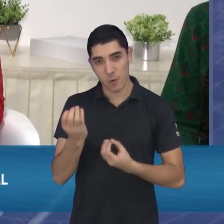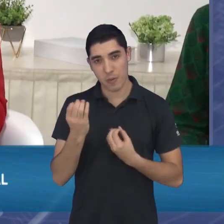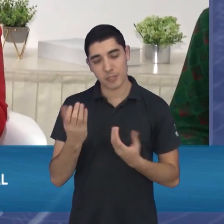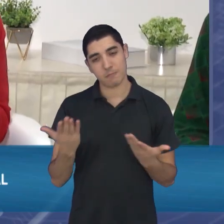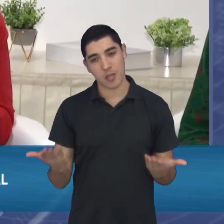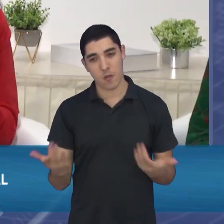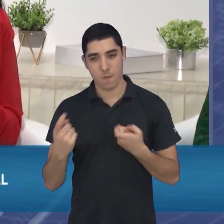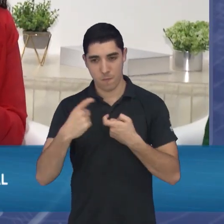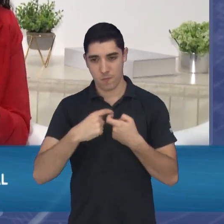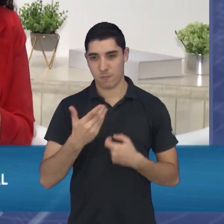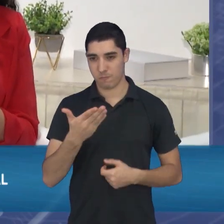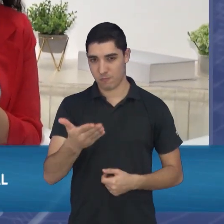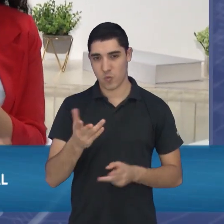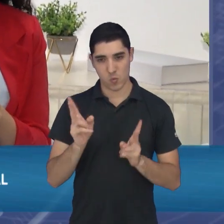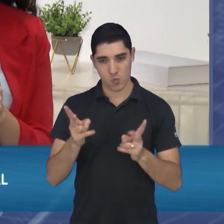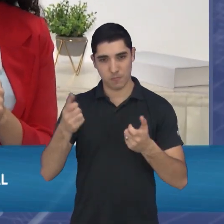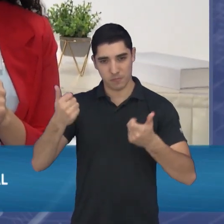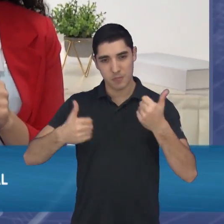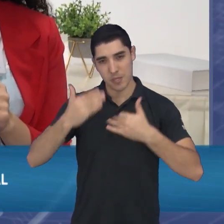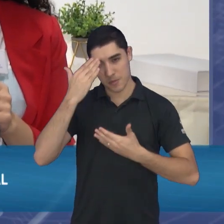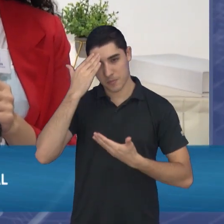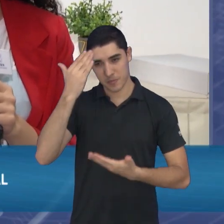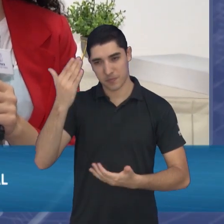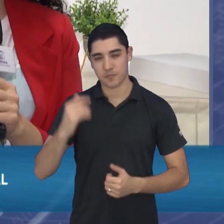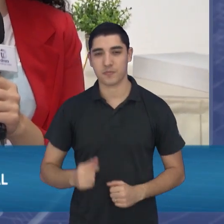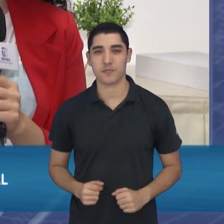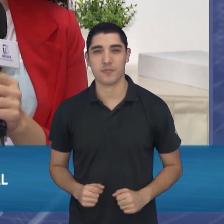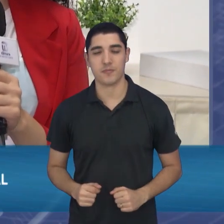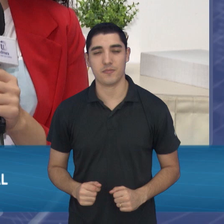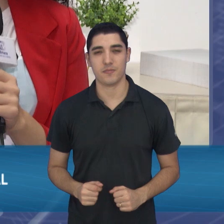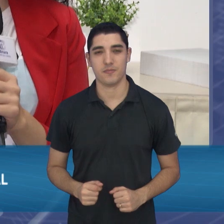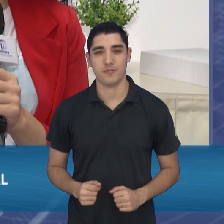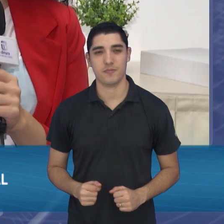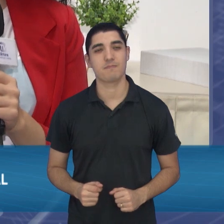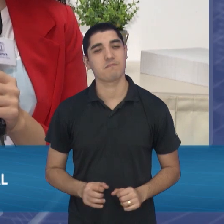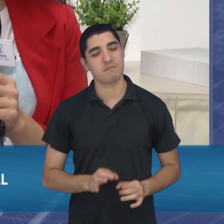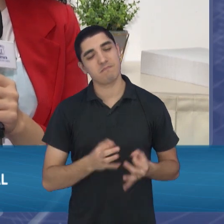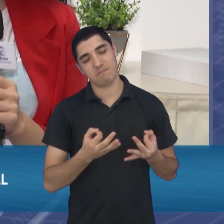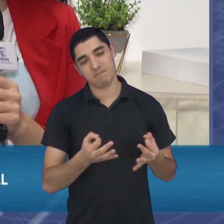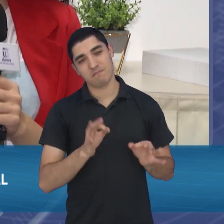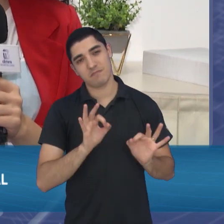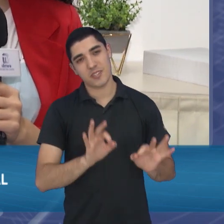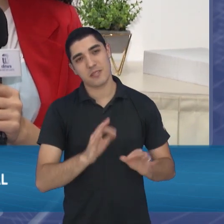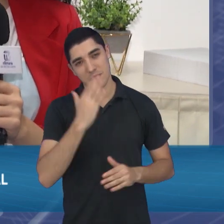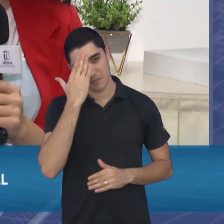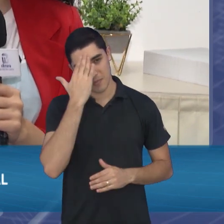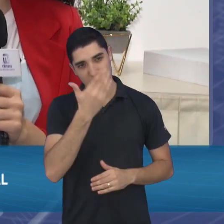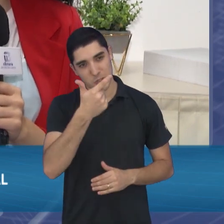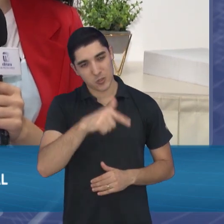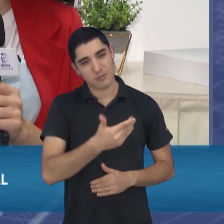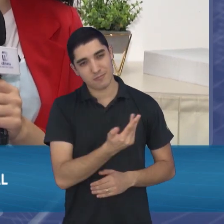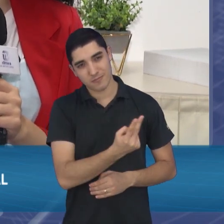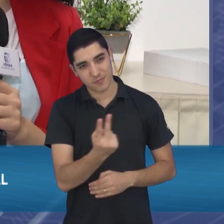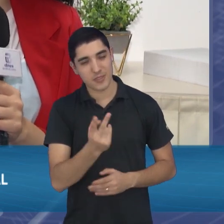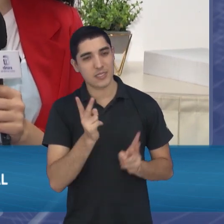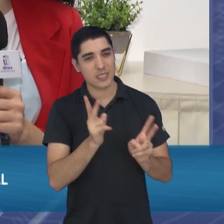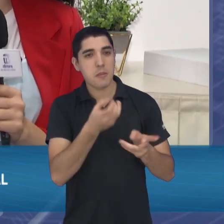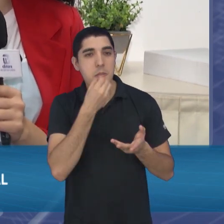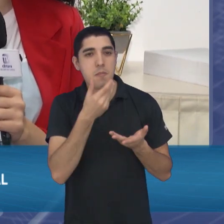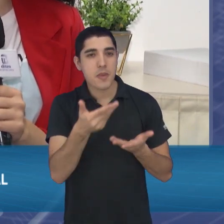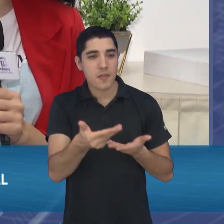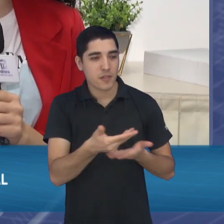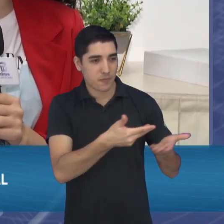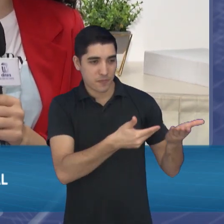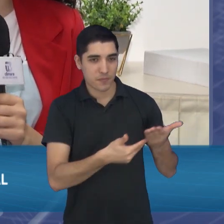vai voltando aí pro estúdio e muito obrigada. É isso, obrigada mais uma vez, sejam sempre muito bem-vindas.